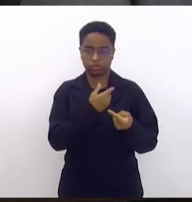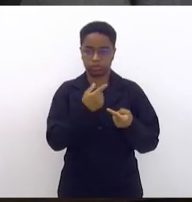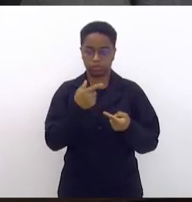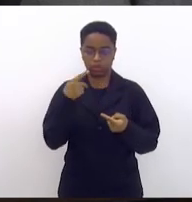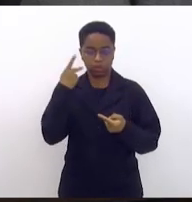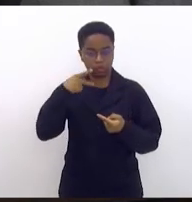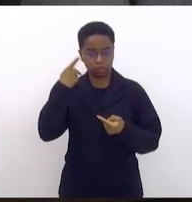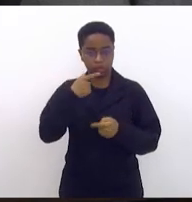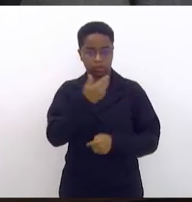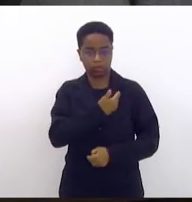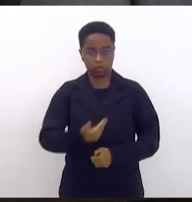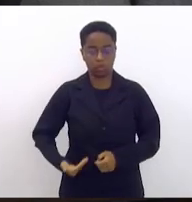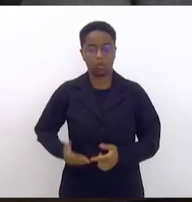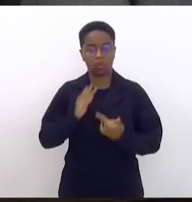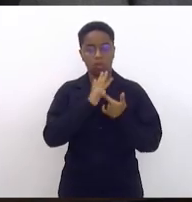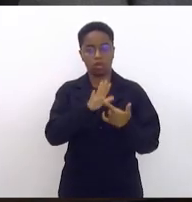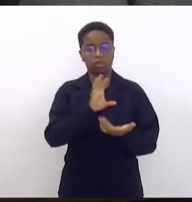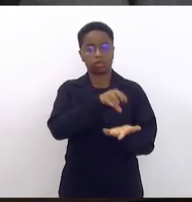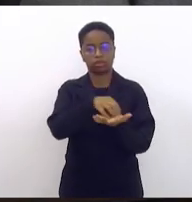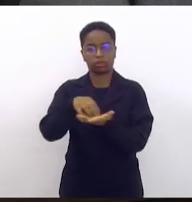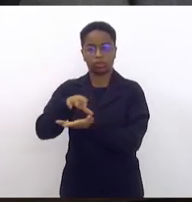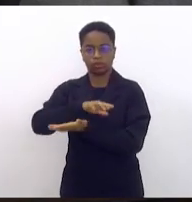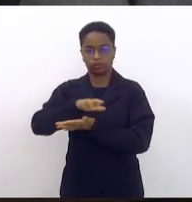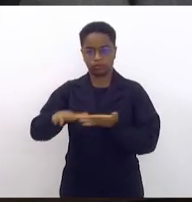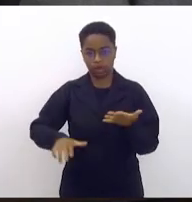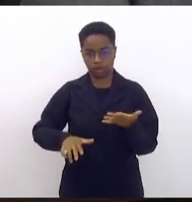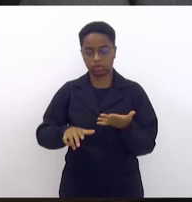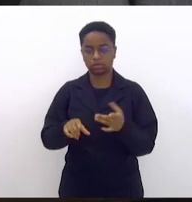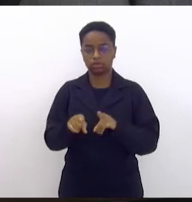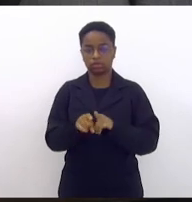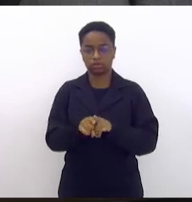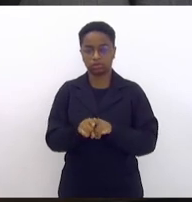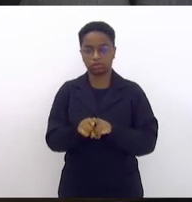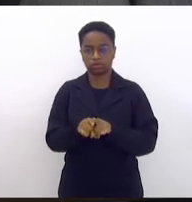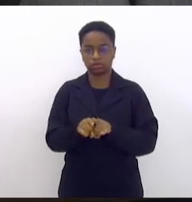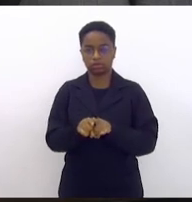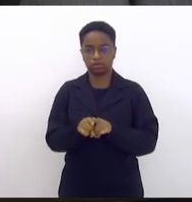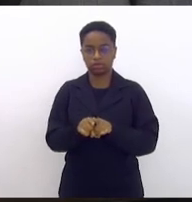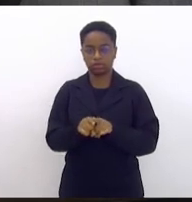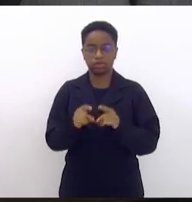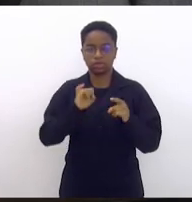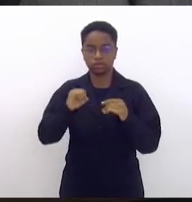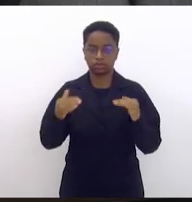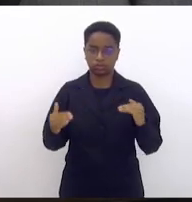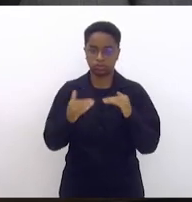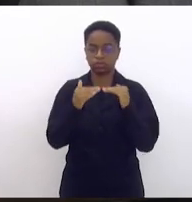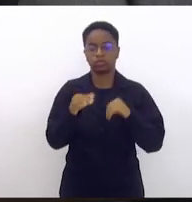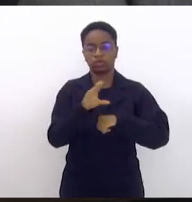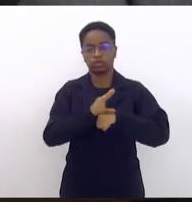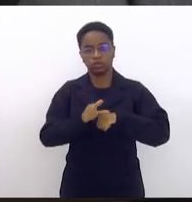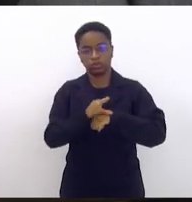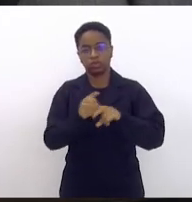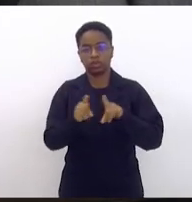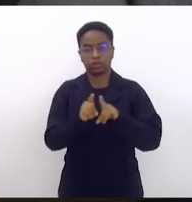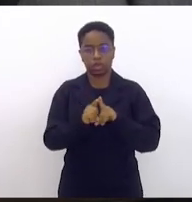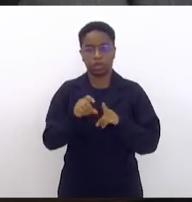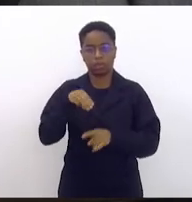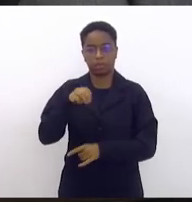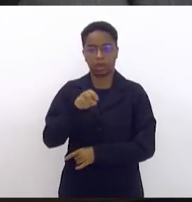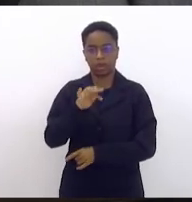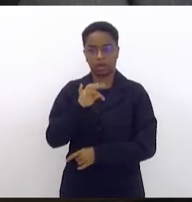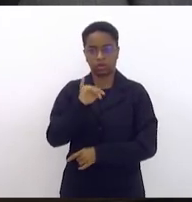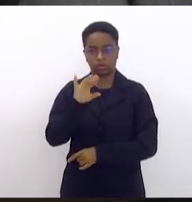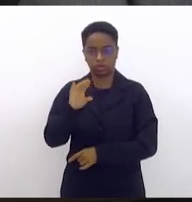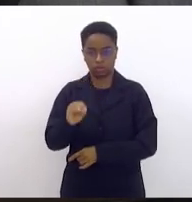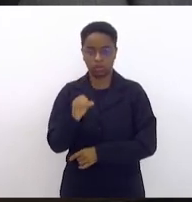Aos aos mais variados departamentos públicos passando pelo crio da constitucionalidade da análise do mérito que isso é importante